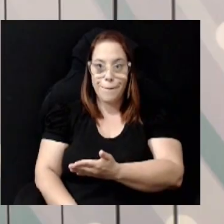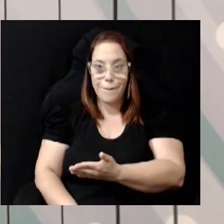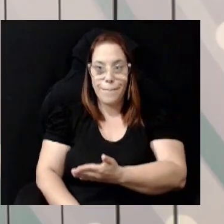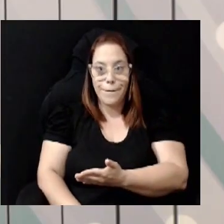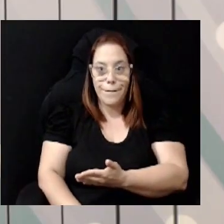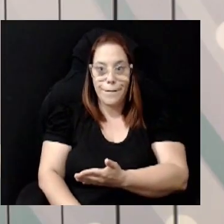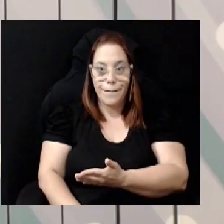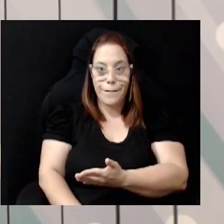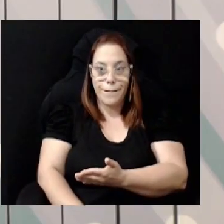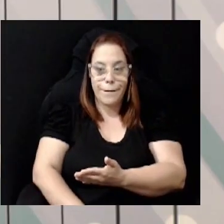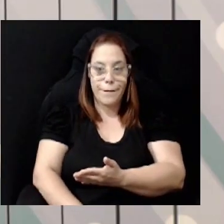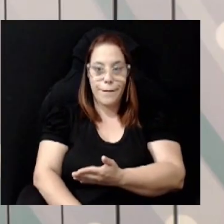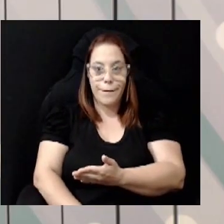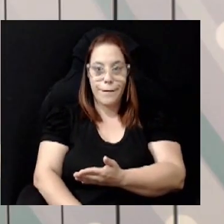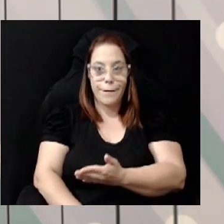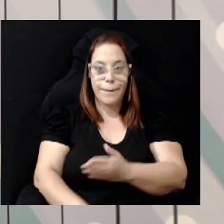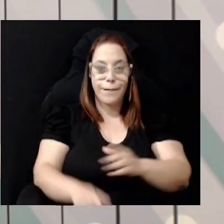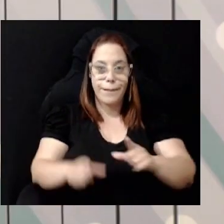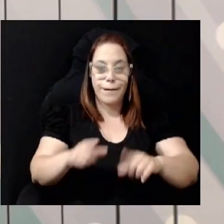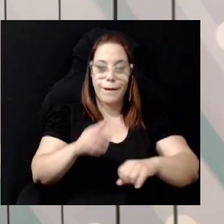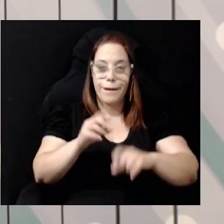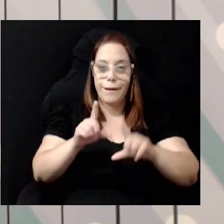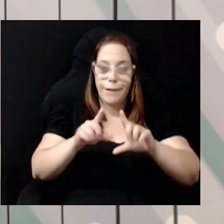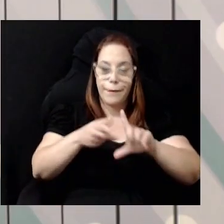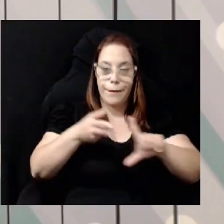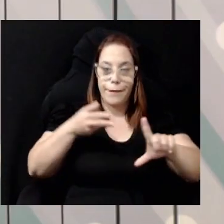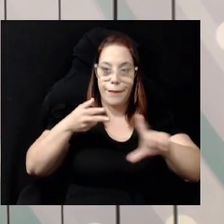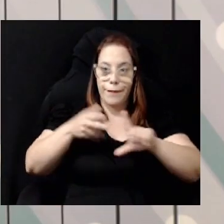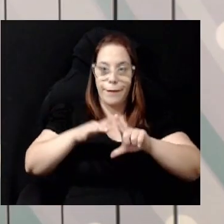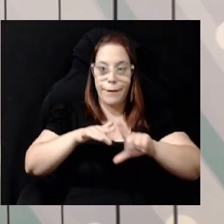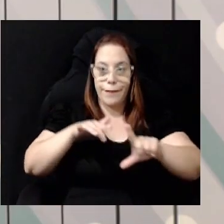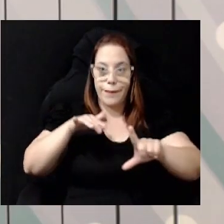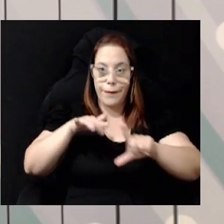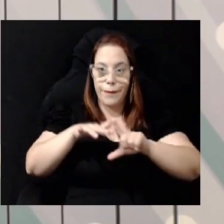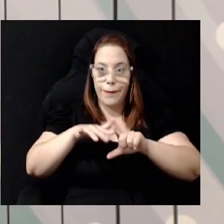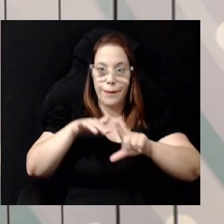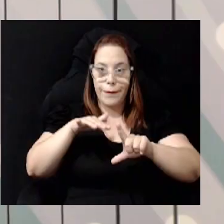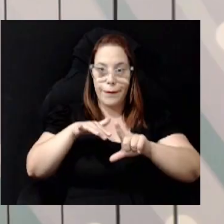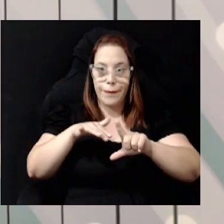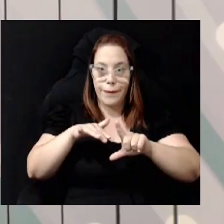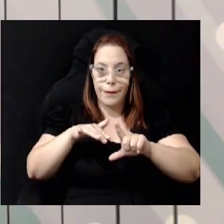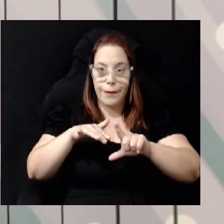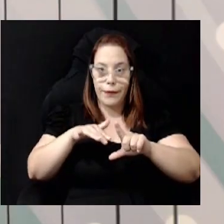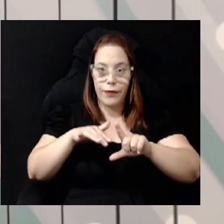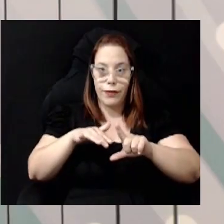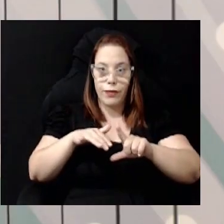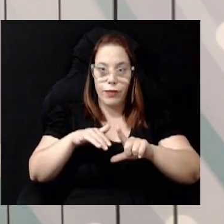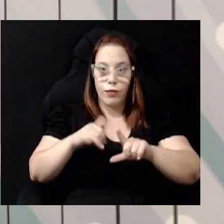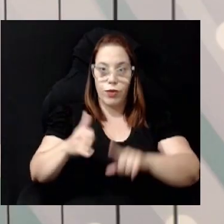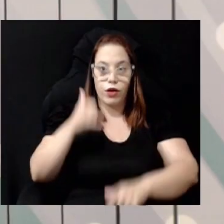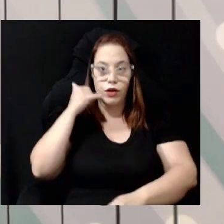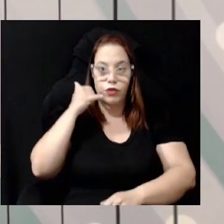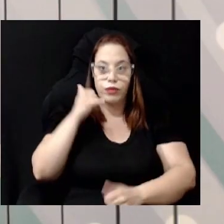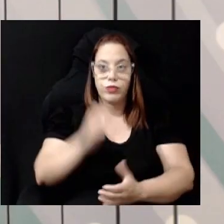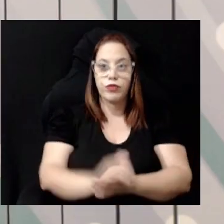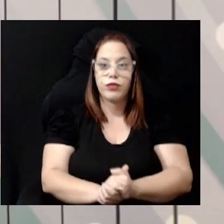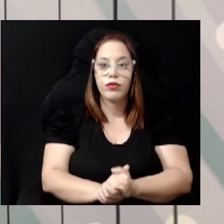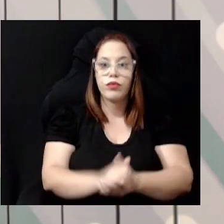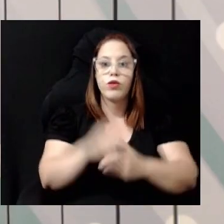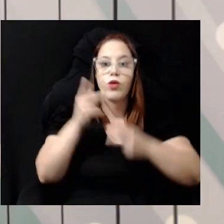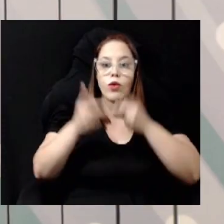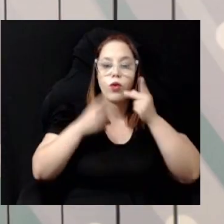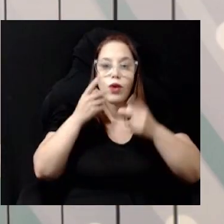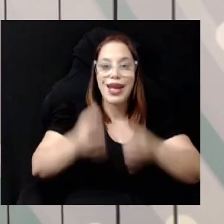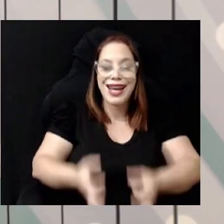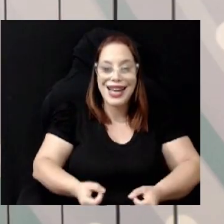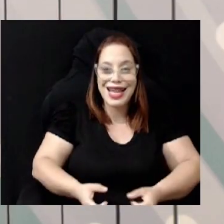978293776. Vai aparecer aí na sua tela também um QR Code para você acessar pelo celular. Quando nós falamos